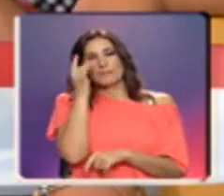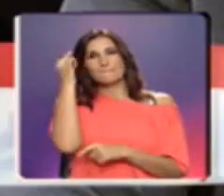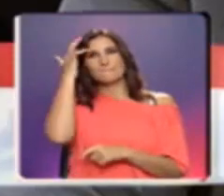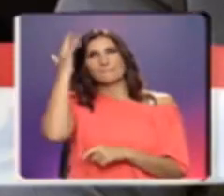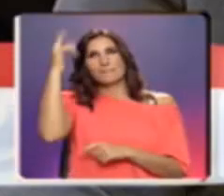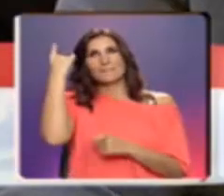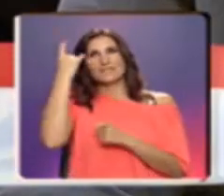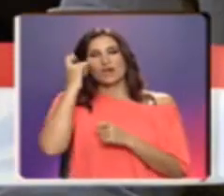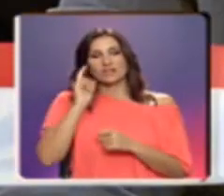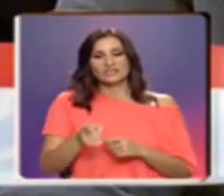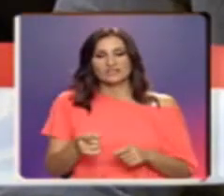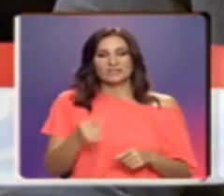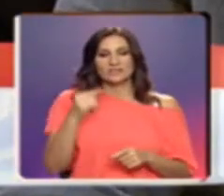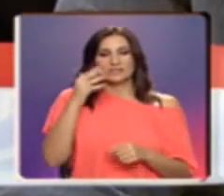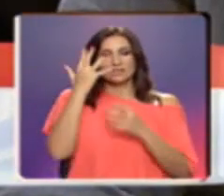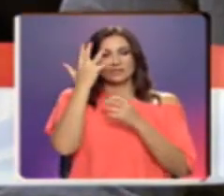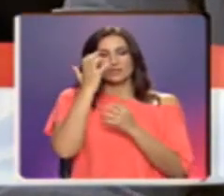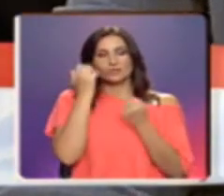Dormiu?